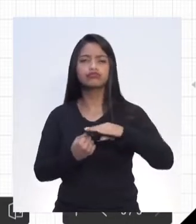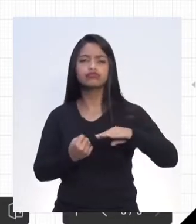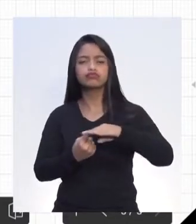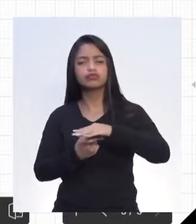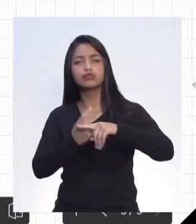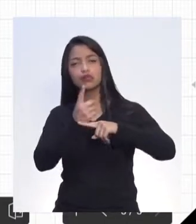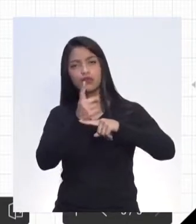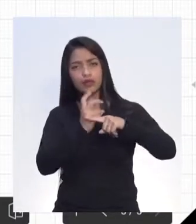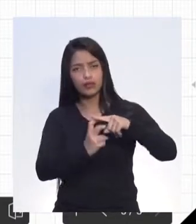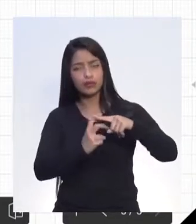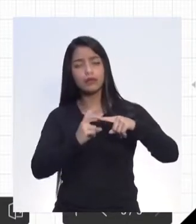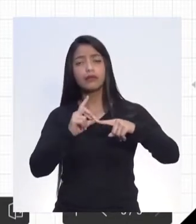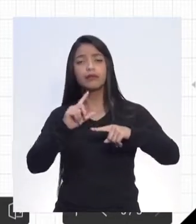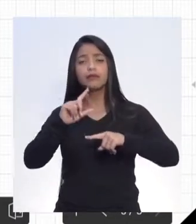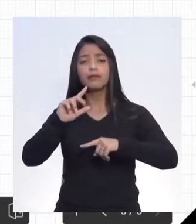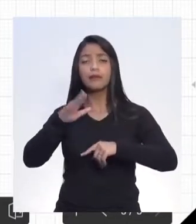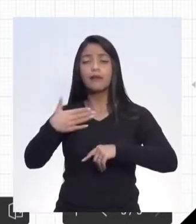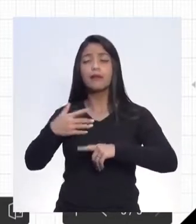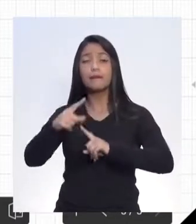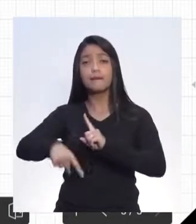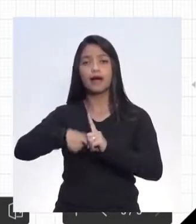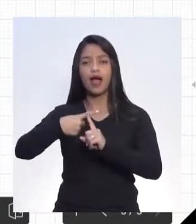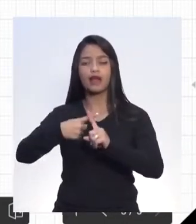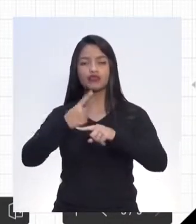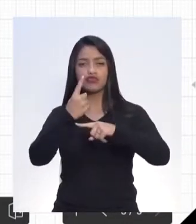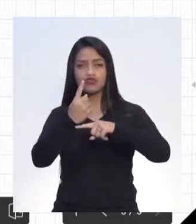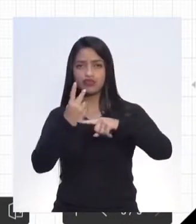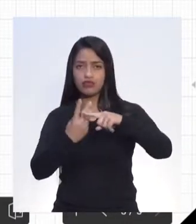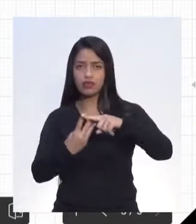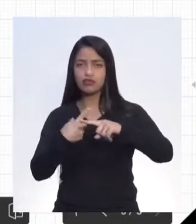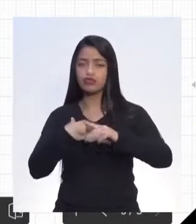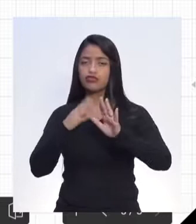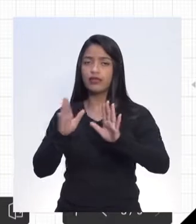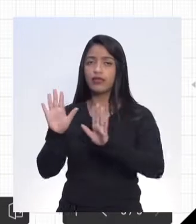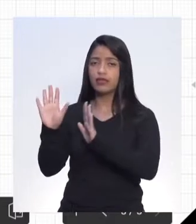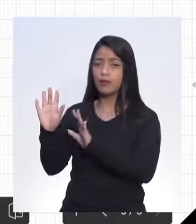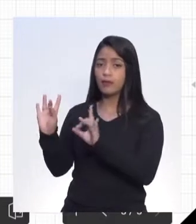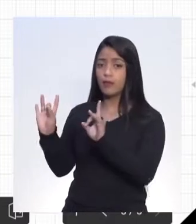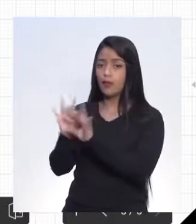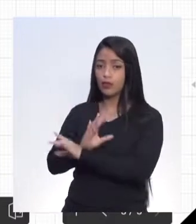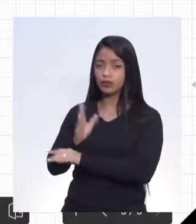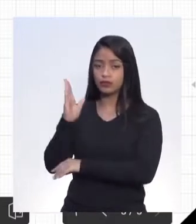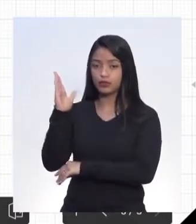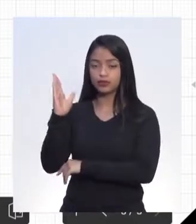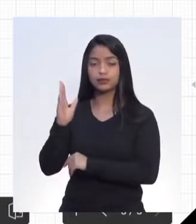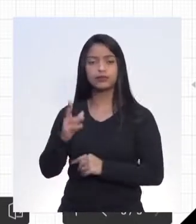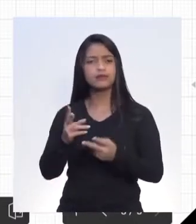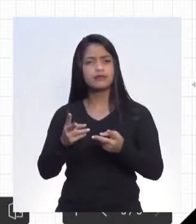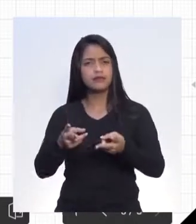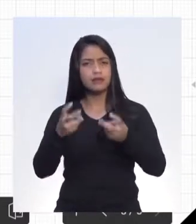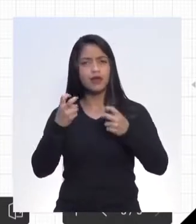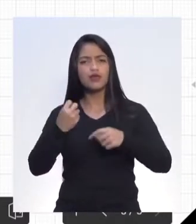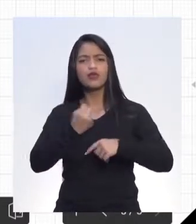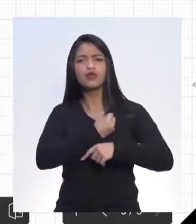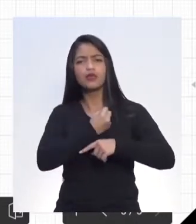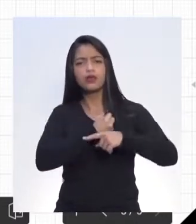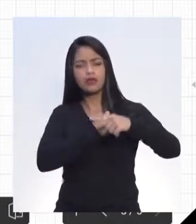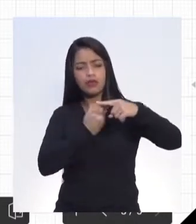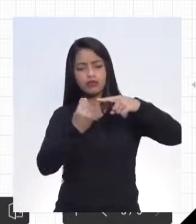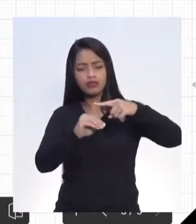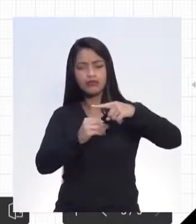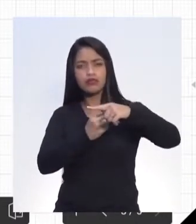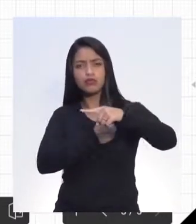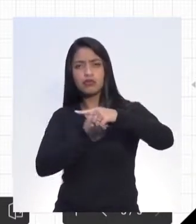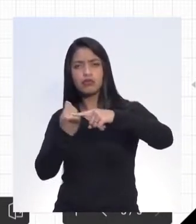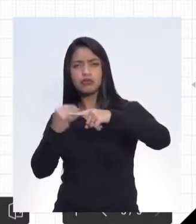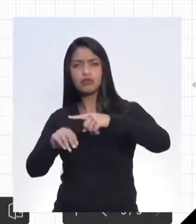mais 1/3. Já deixei aqui mais ou menos ajeitada para vocês, tá? Primeira coisa, ó, perceba que os denominadores são diferentes. É problema, a gente tem que